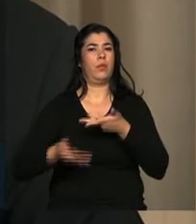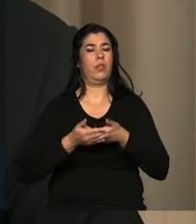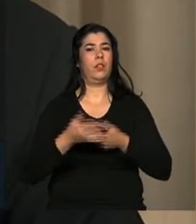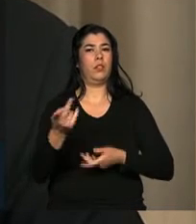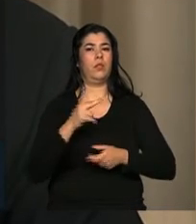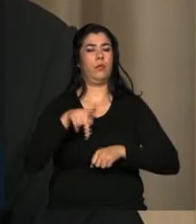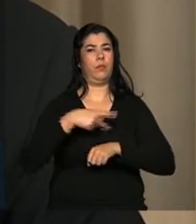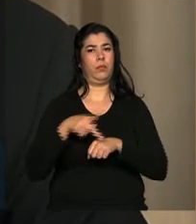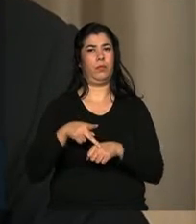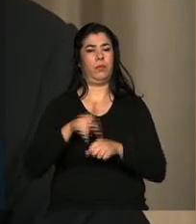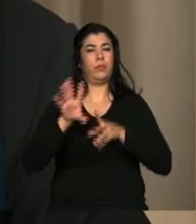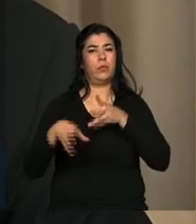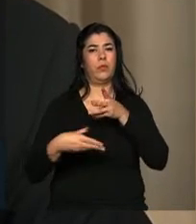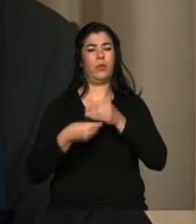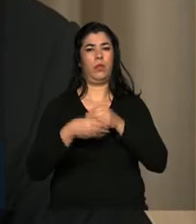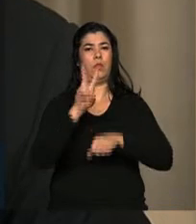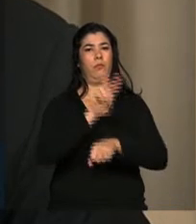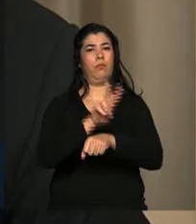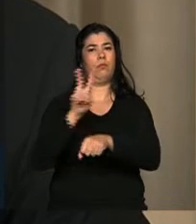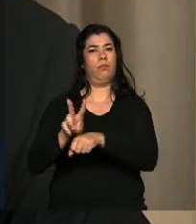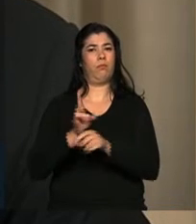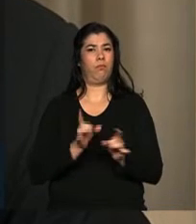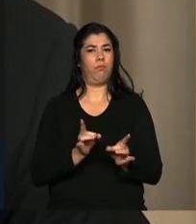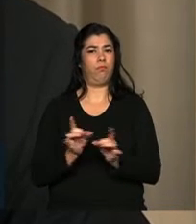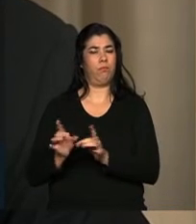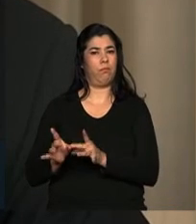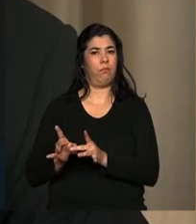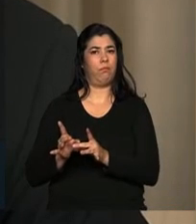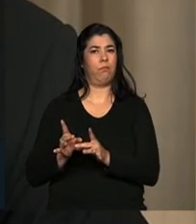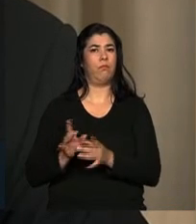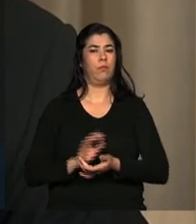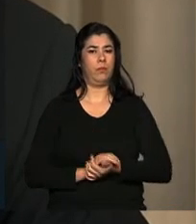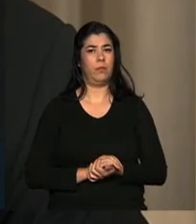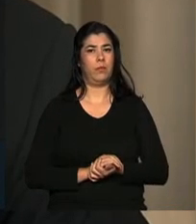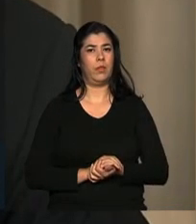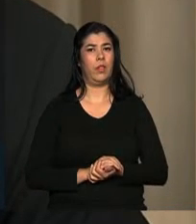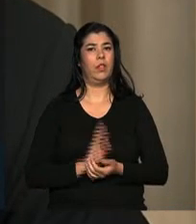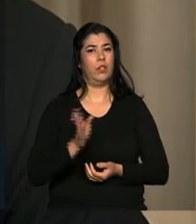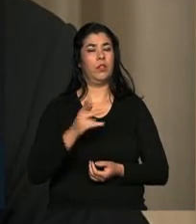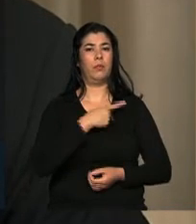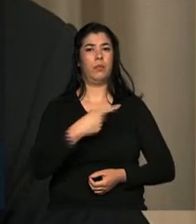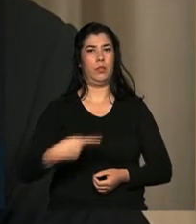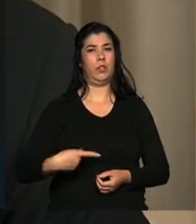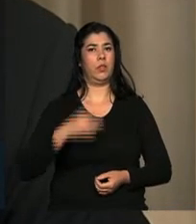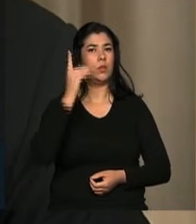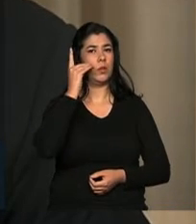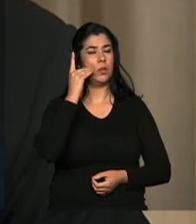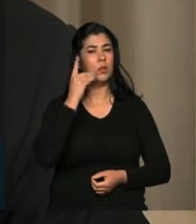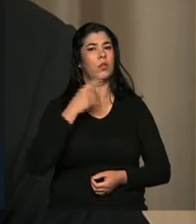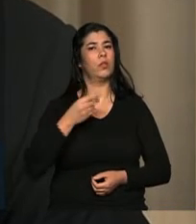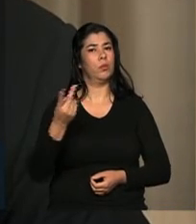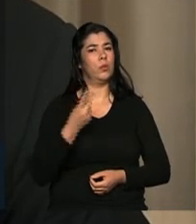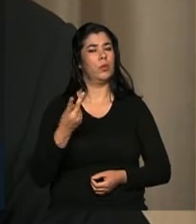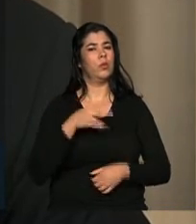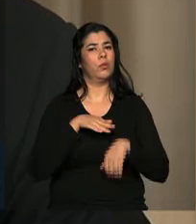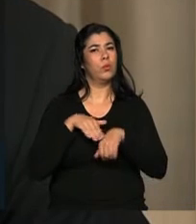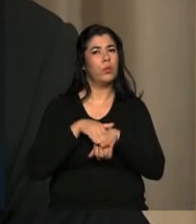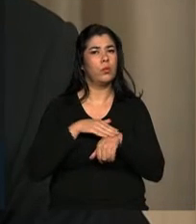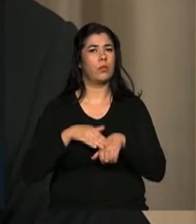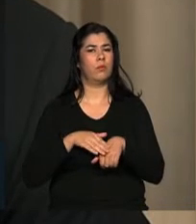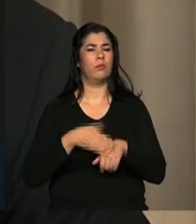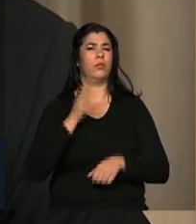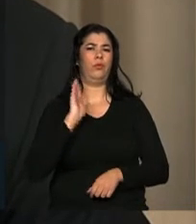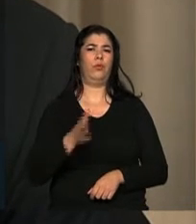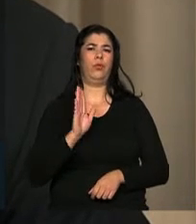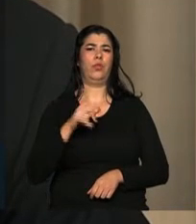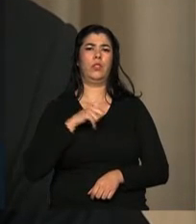bilateral, incluindo defesa e comércio. Como a presidente Rousseff e eu dissemos muitas vezes, já há